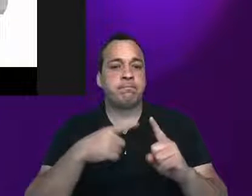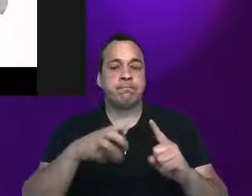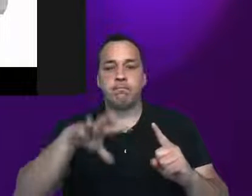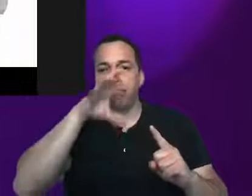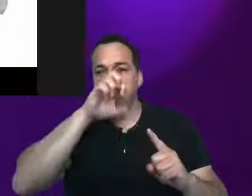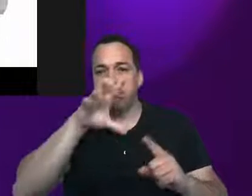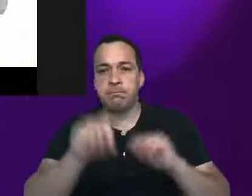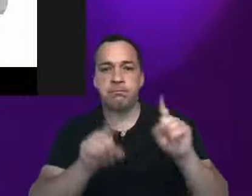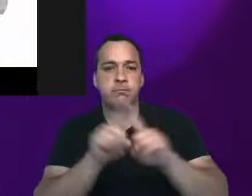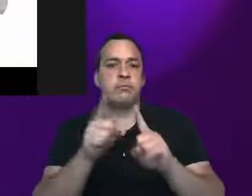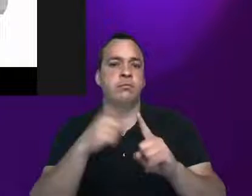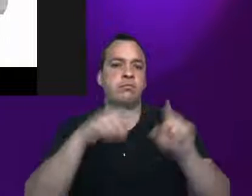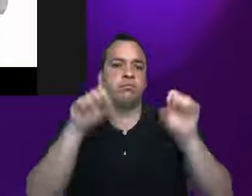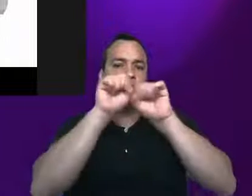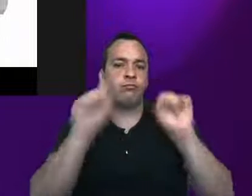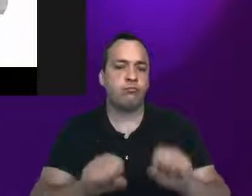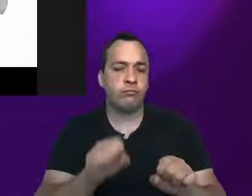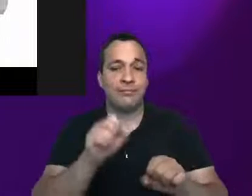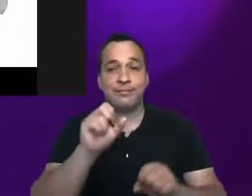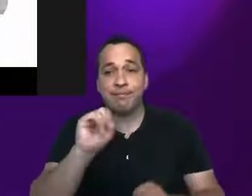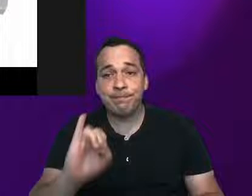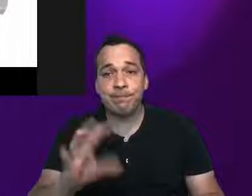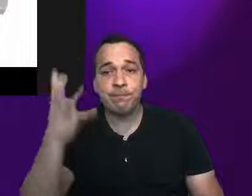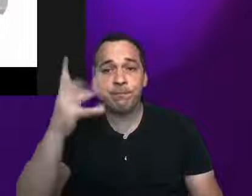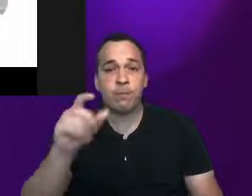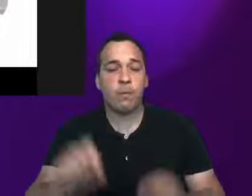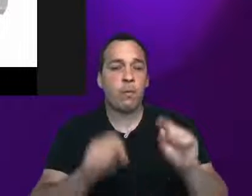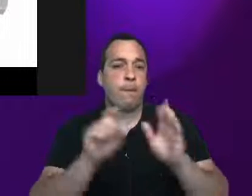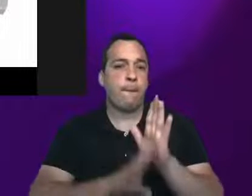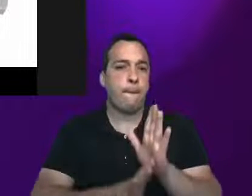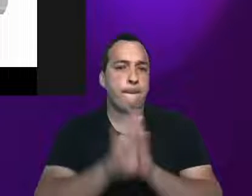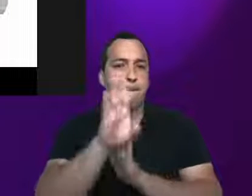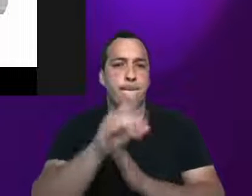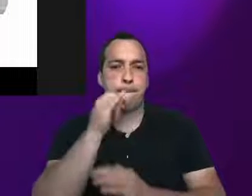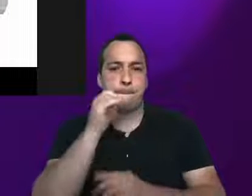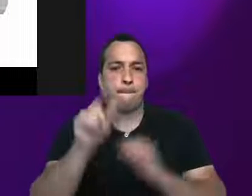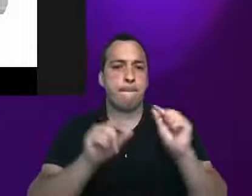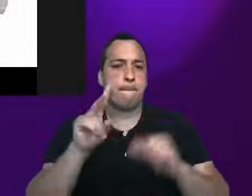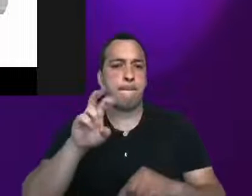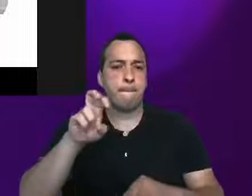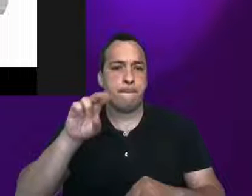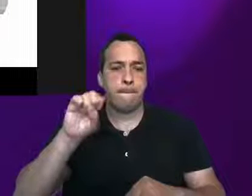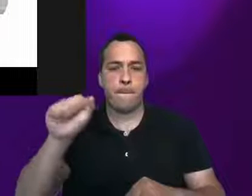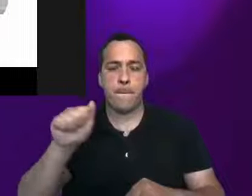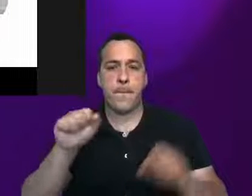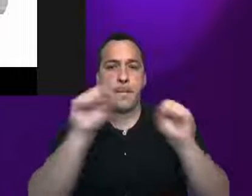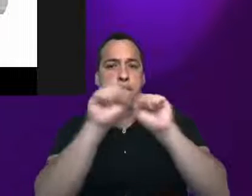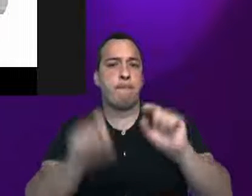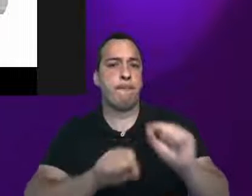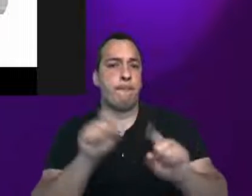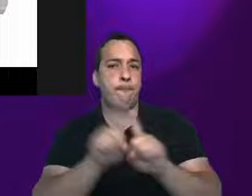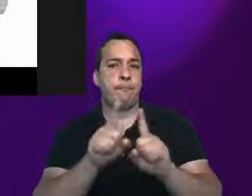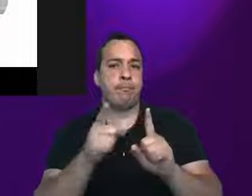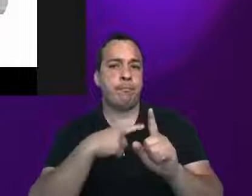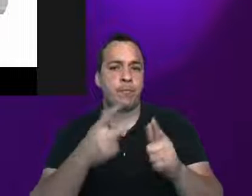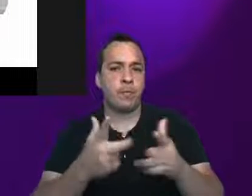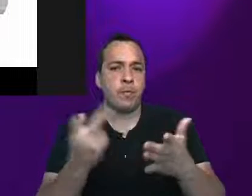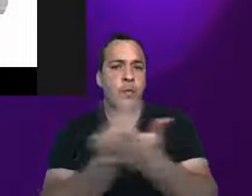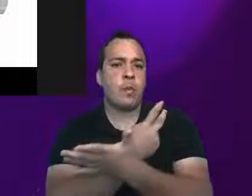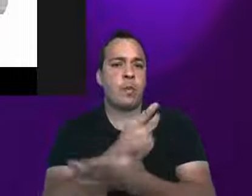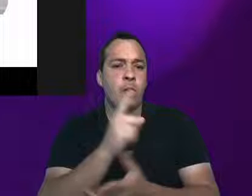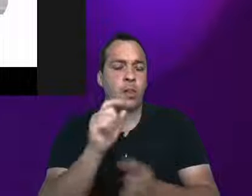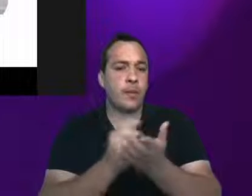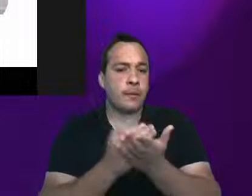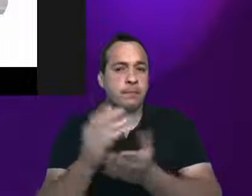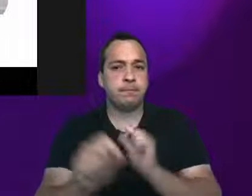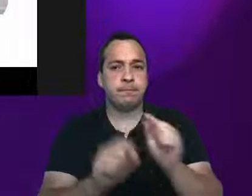pressão venosa sistêmica. Então, se eu tenho um aumento da pressão venosa sistêmica, eu tenho uma redução da perfusão tecidual. Então, isso inicialmente